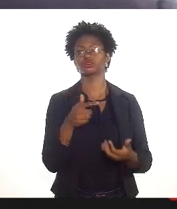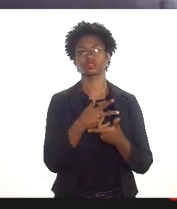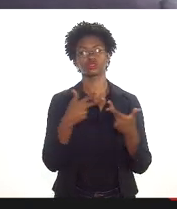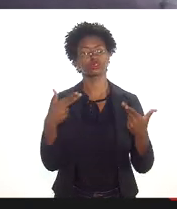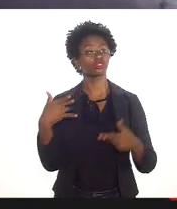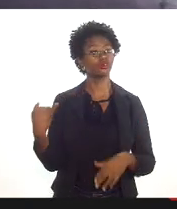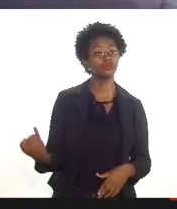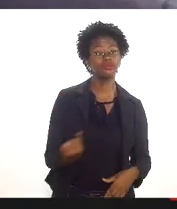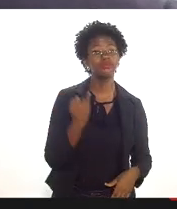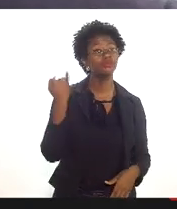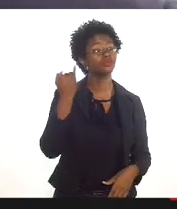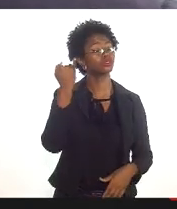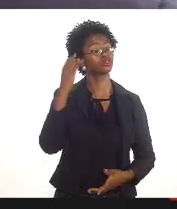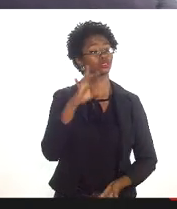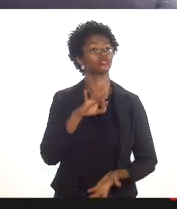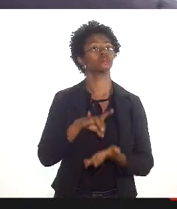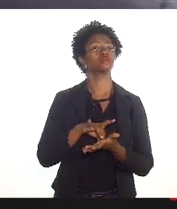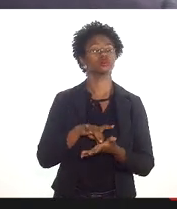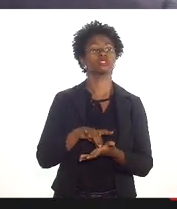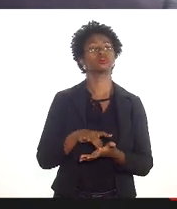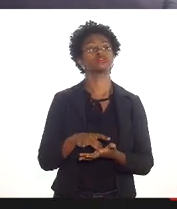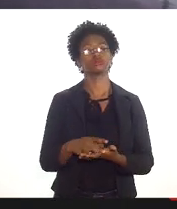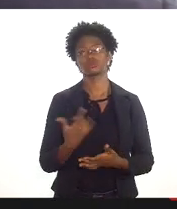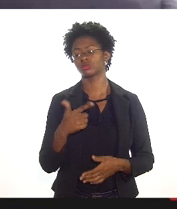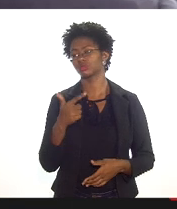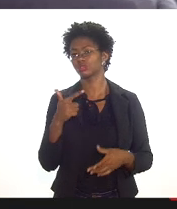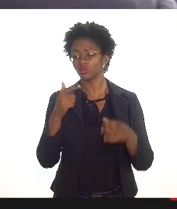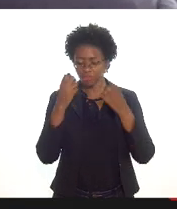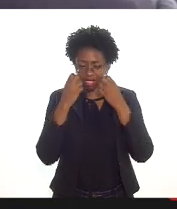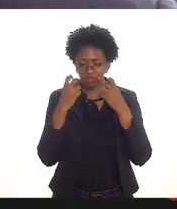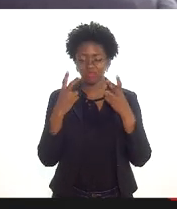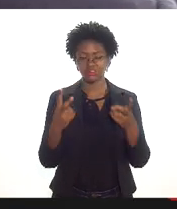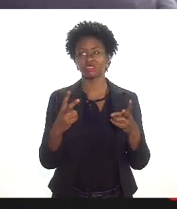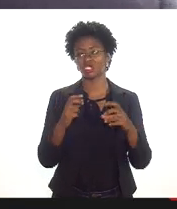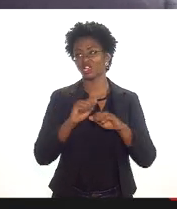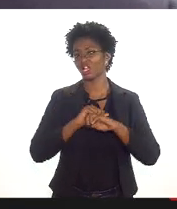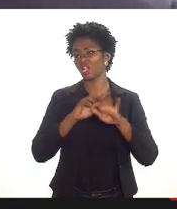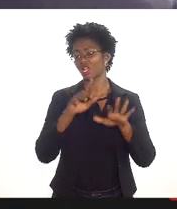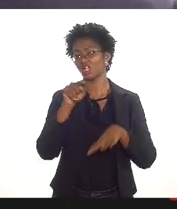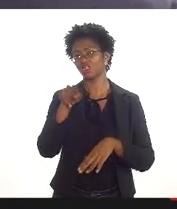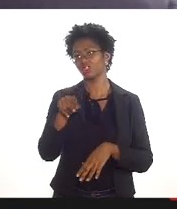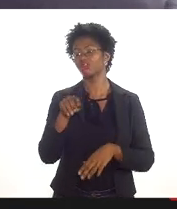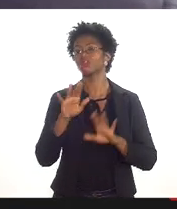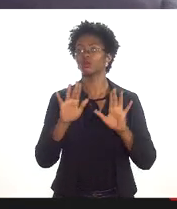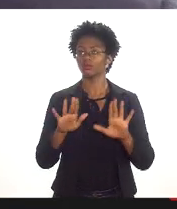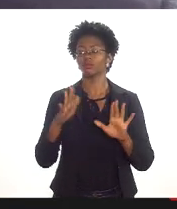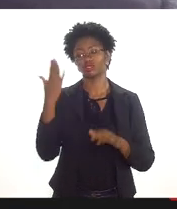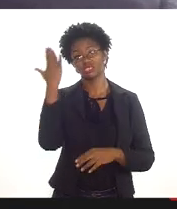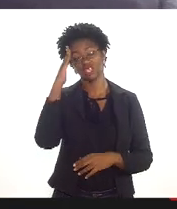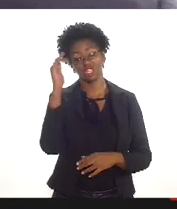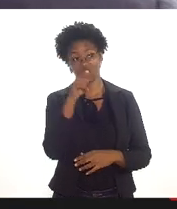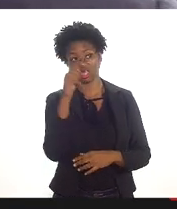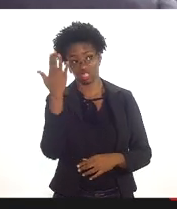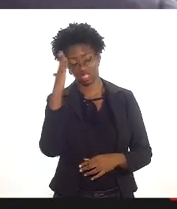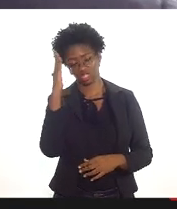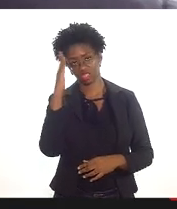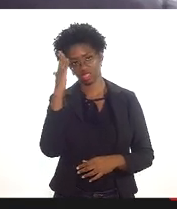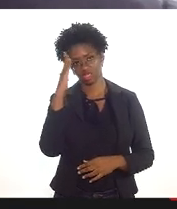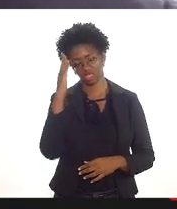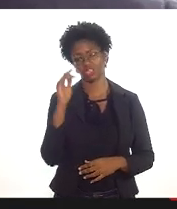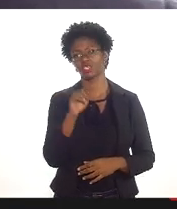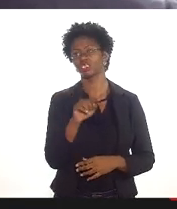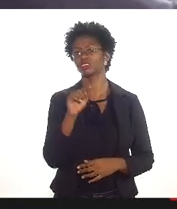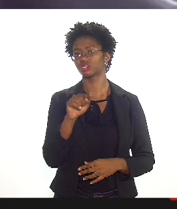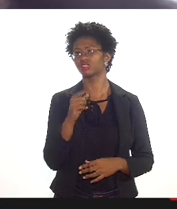importância, nós não temos uma previsão expressa sobre esse ponto, mas se o entendimento dela é que